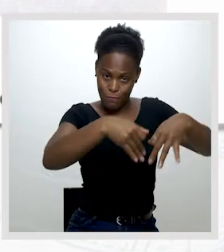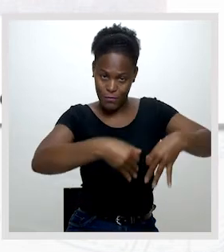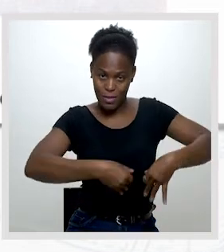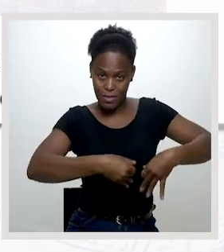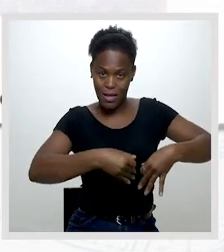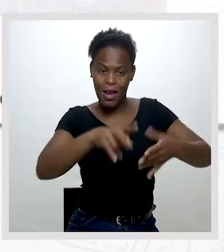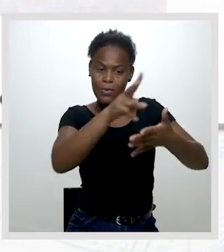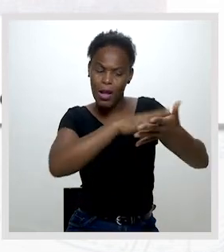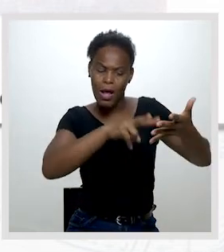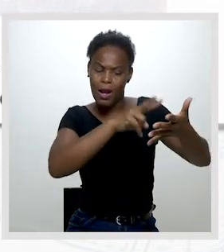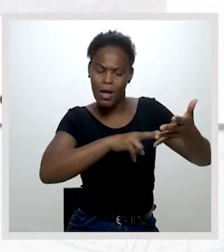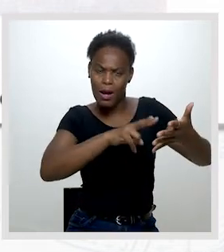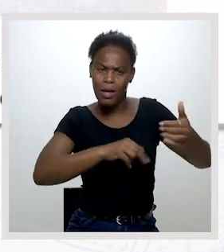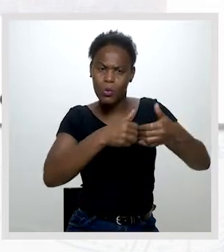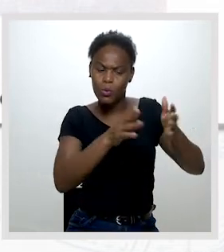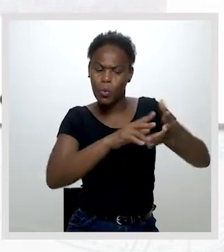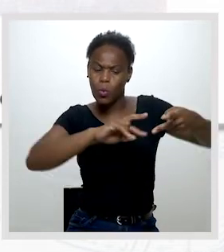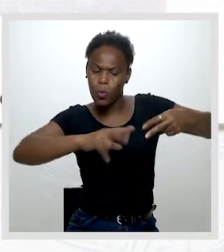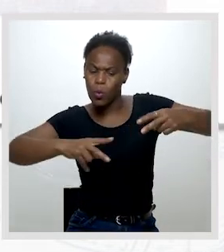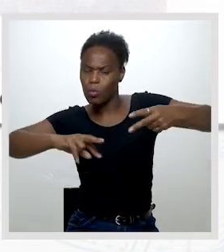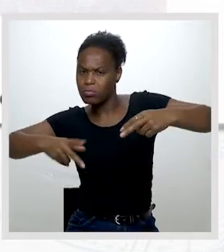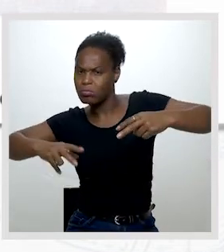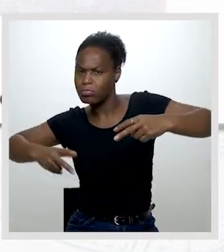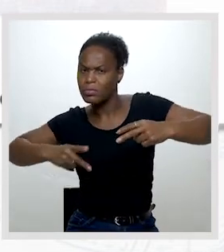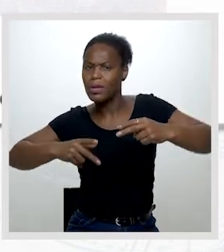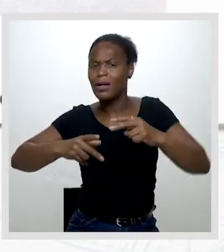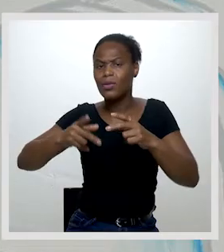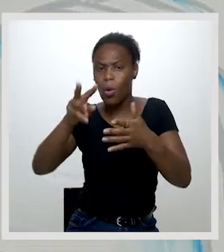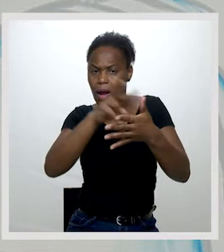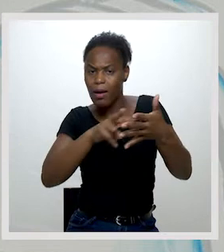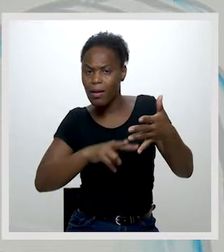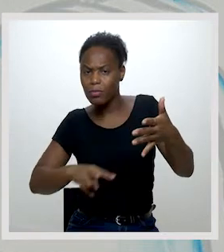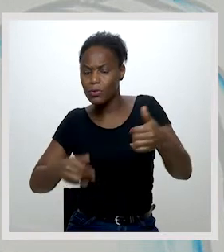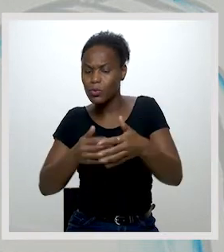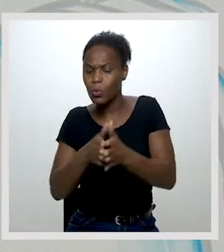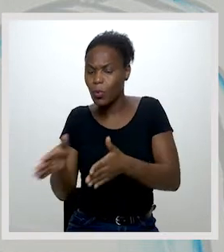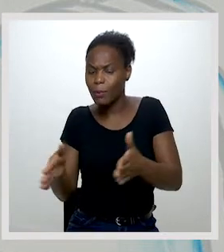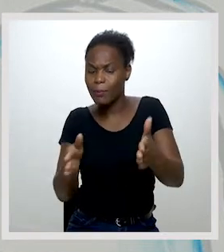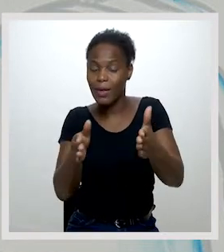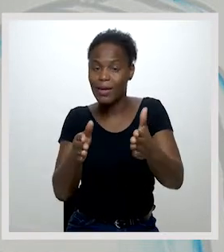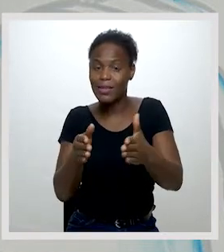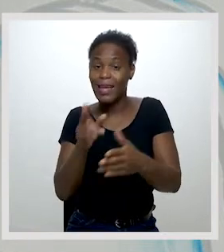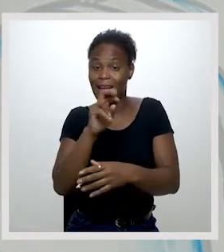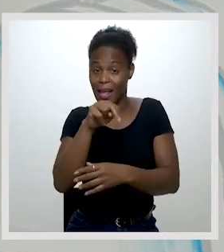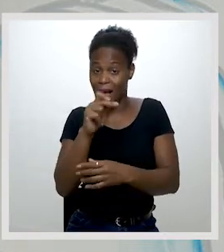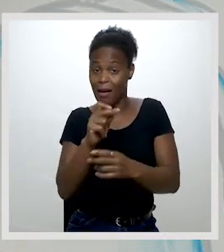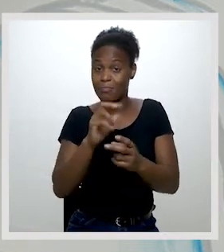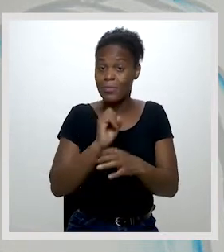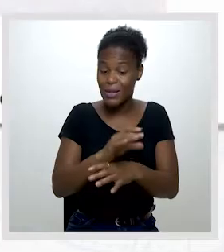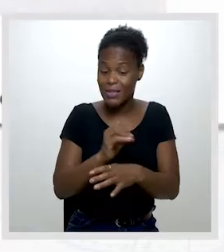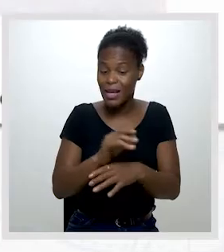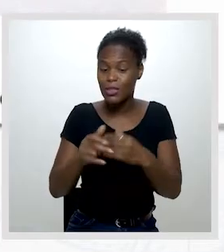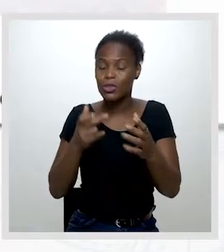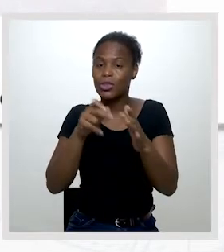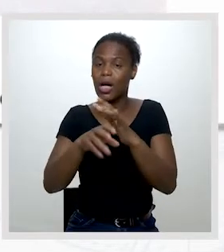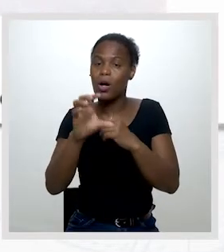toda a cadeia do RNA mensageiro, não é? Aqui, por exemplo, chegou aqui a um codão que diz